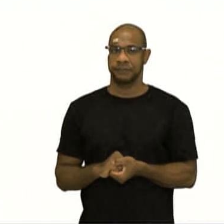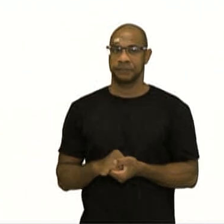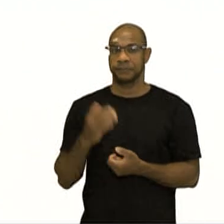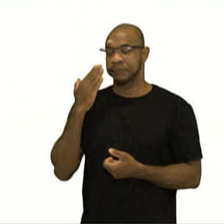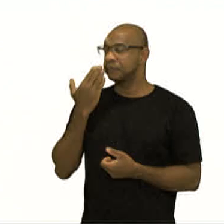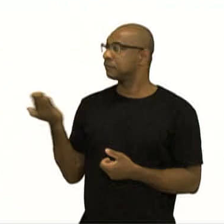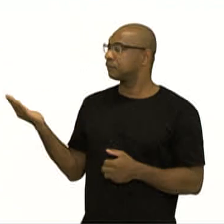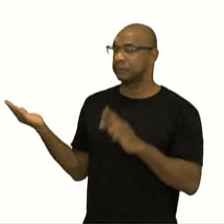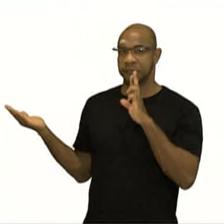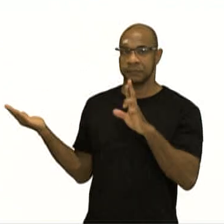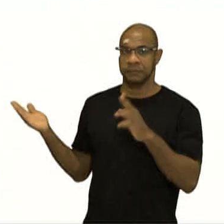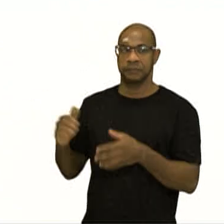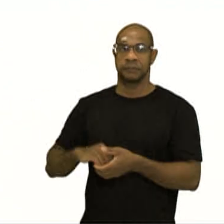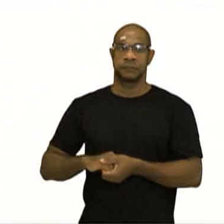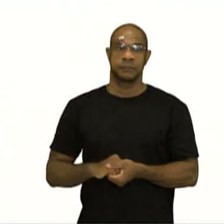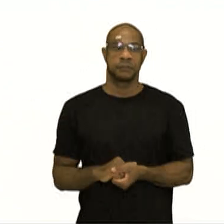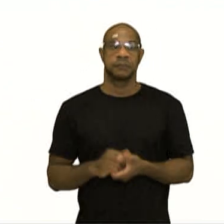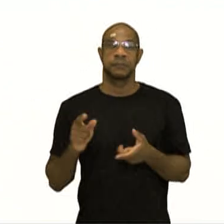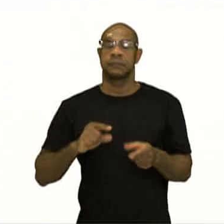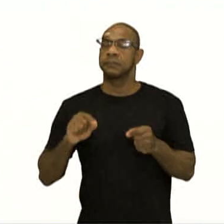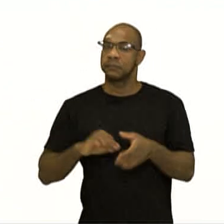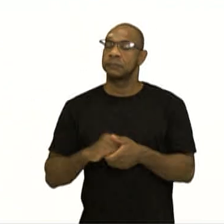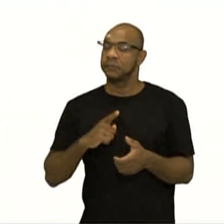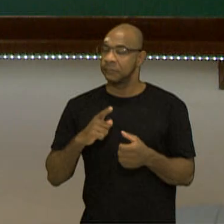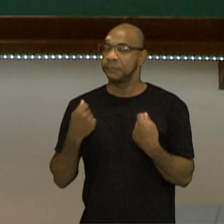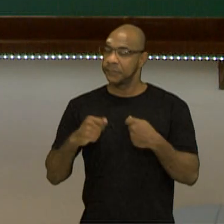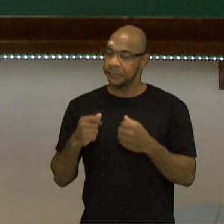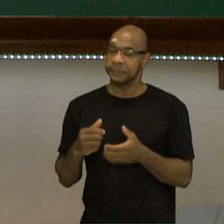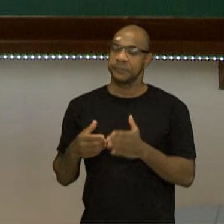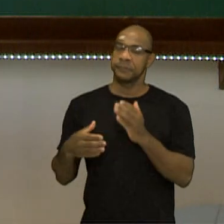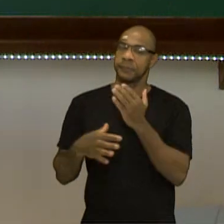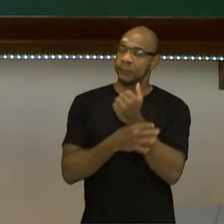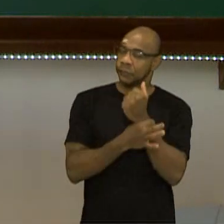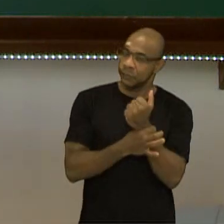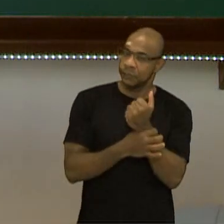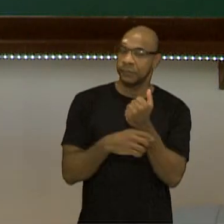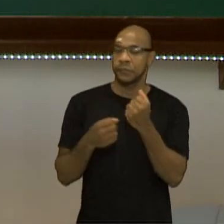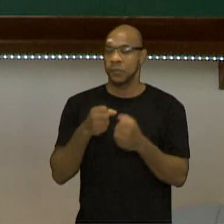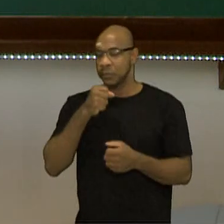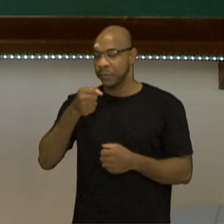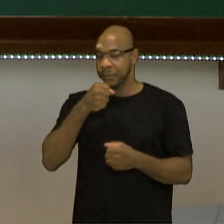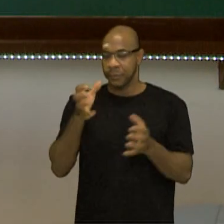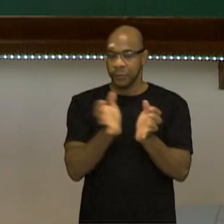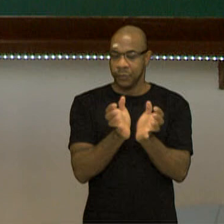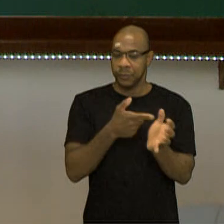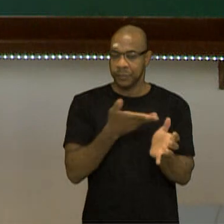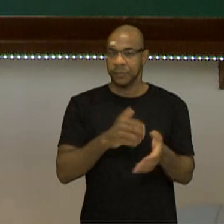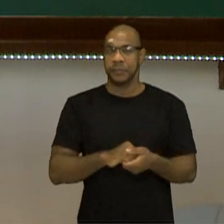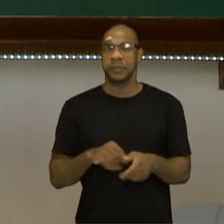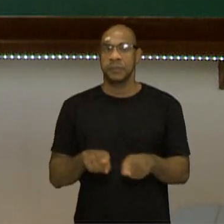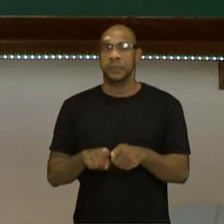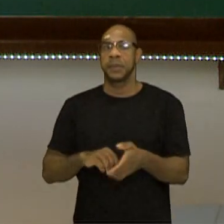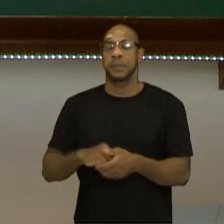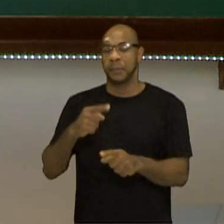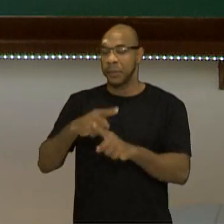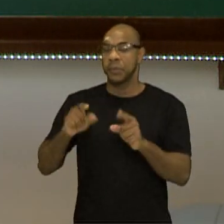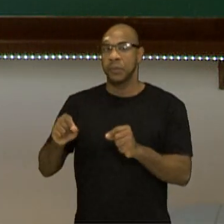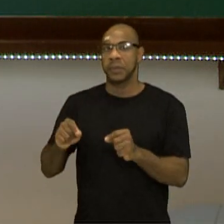and Combating Impunity. É promover, então, a segurança dos jornalistas e combater a impunidade.